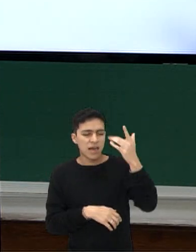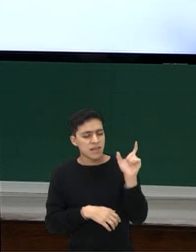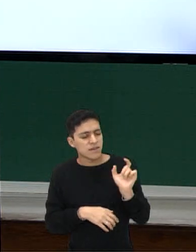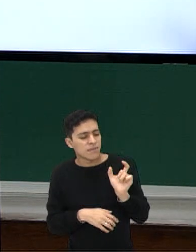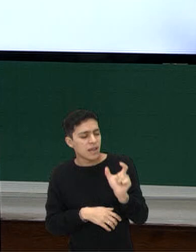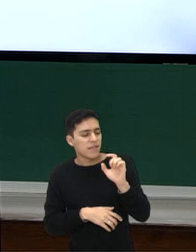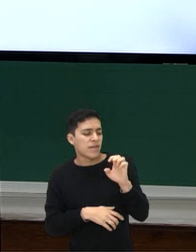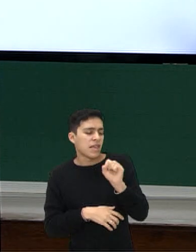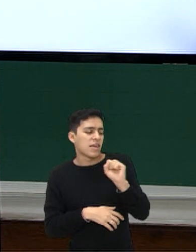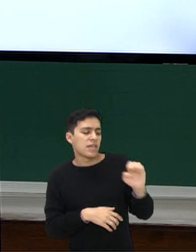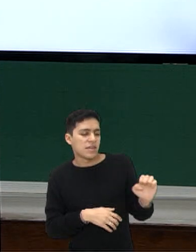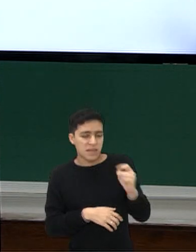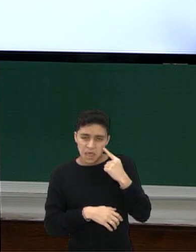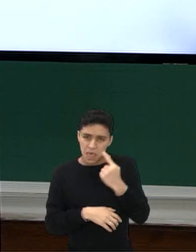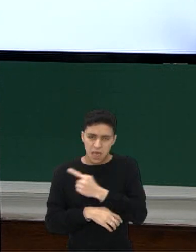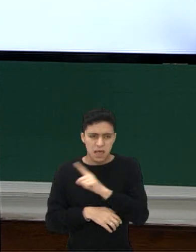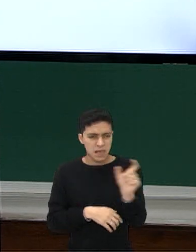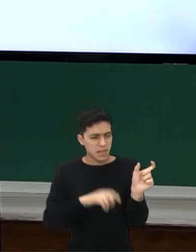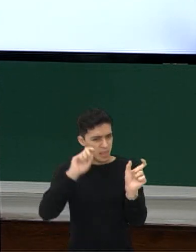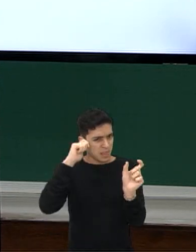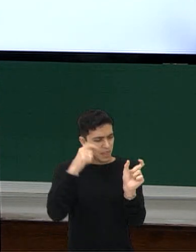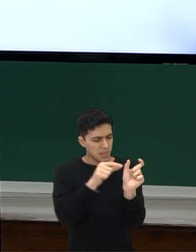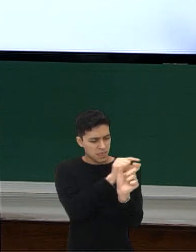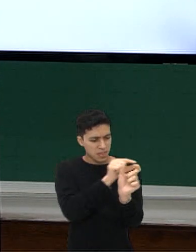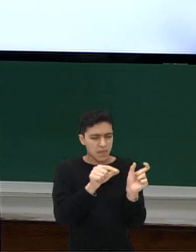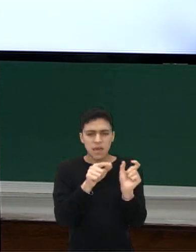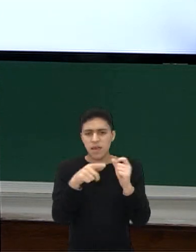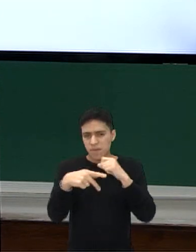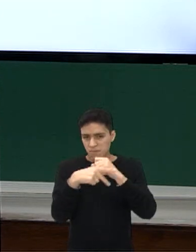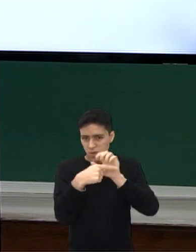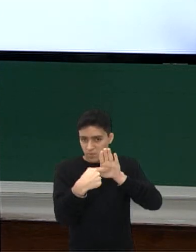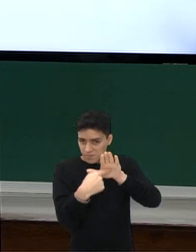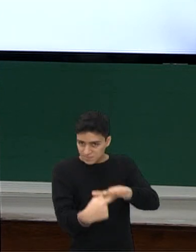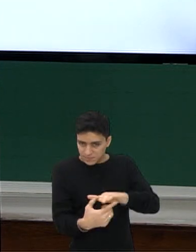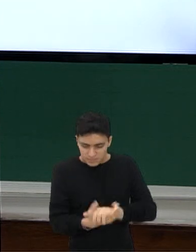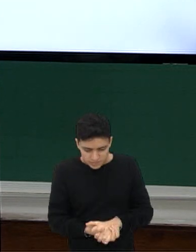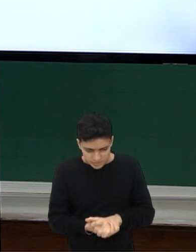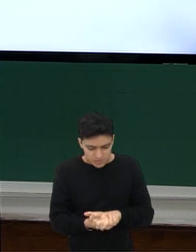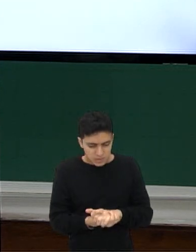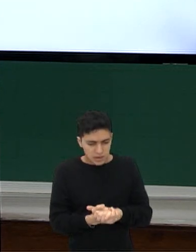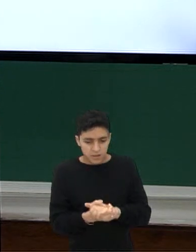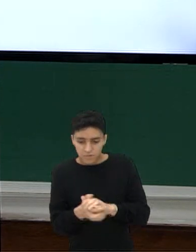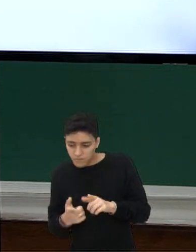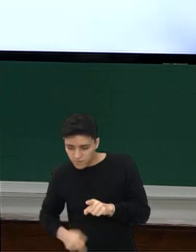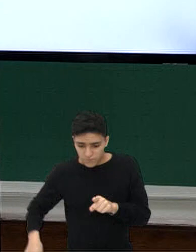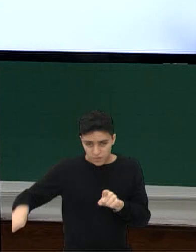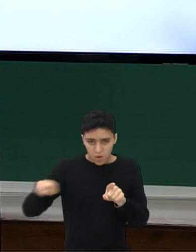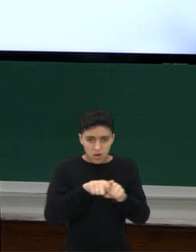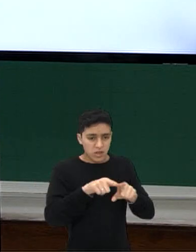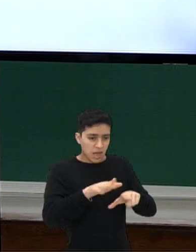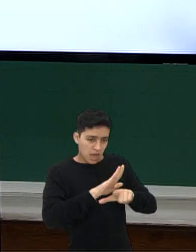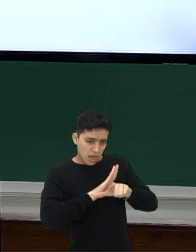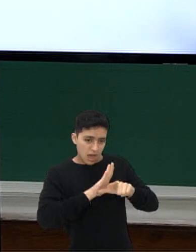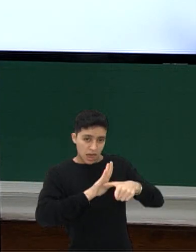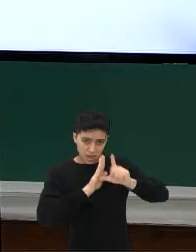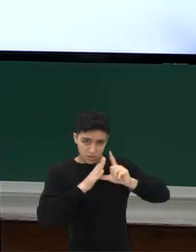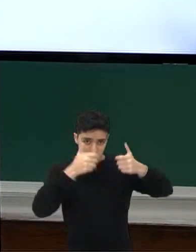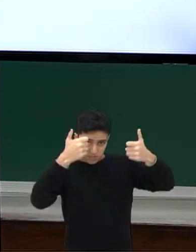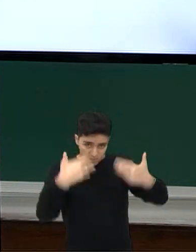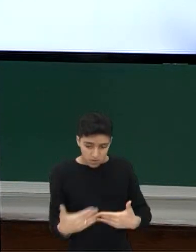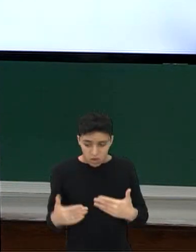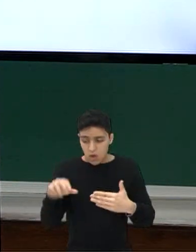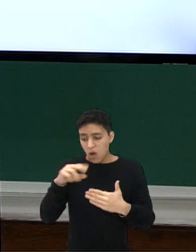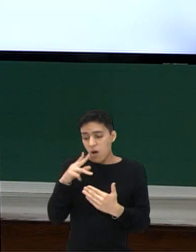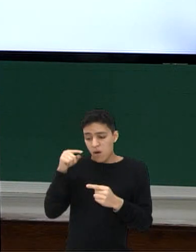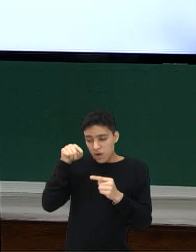palavra esse, que aparece ali, é um pronome demonstrativo. Retoma algo que já foi dito ou algo